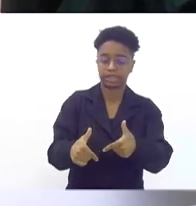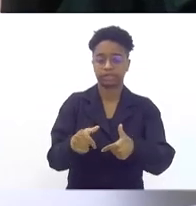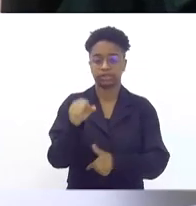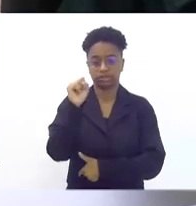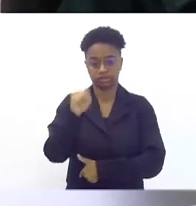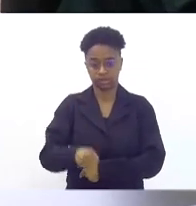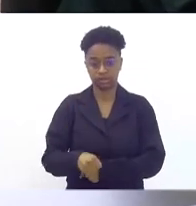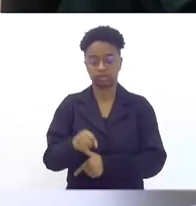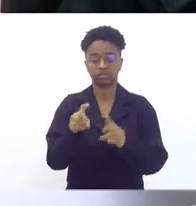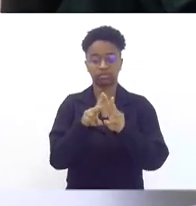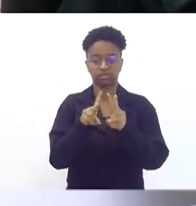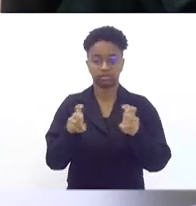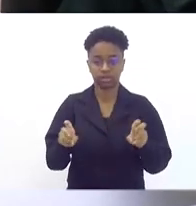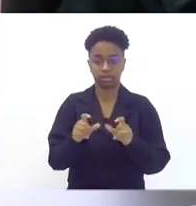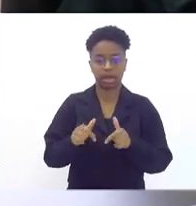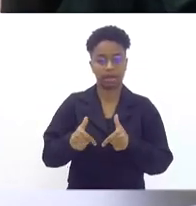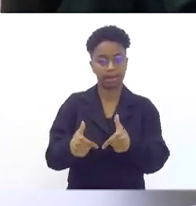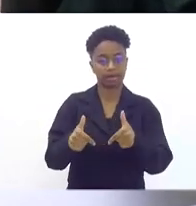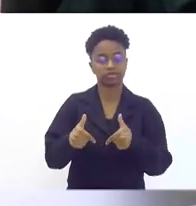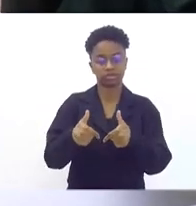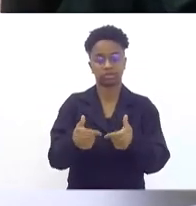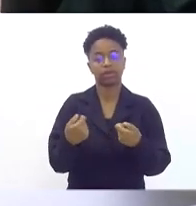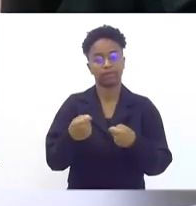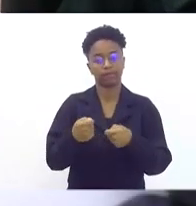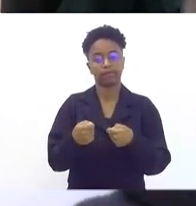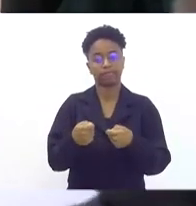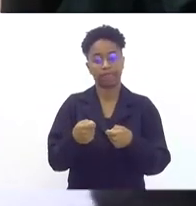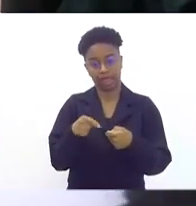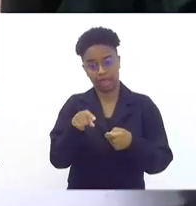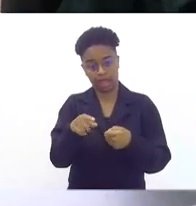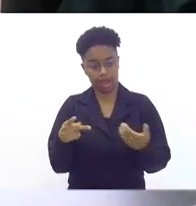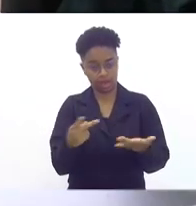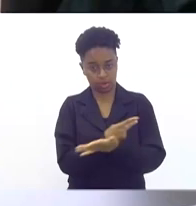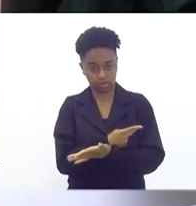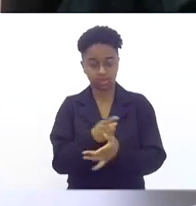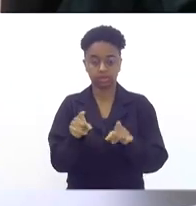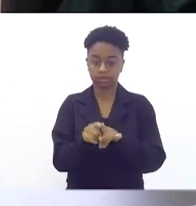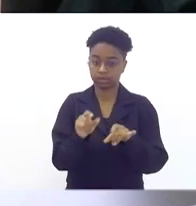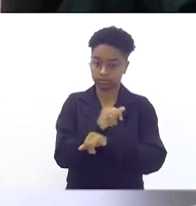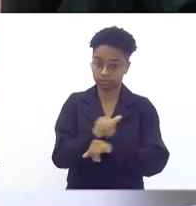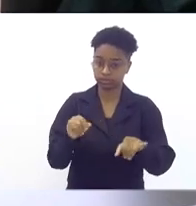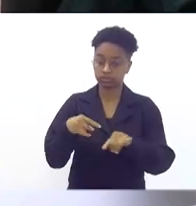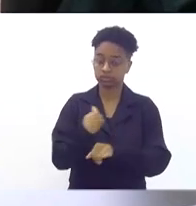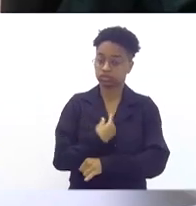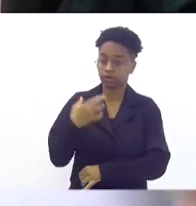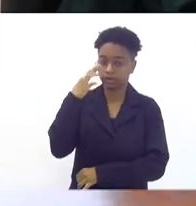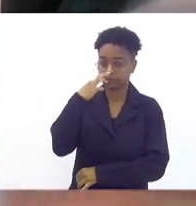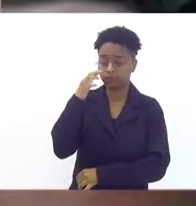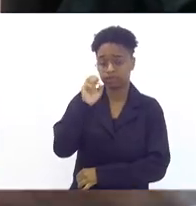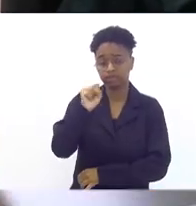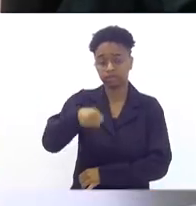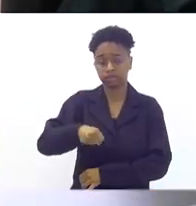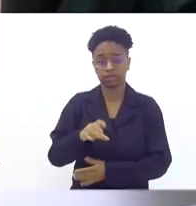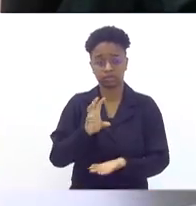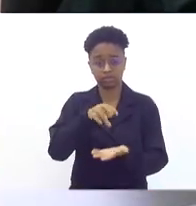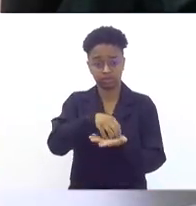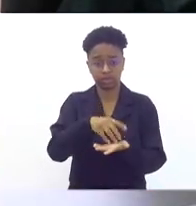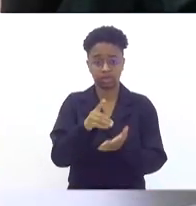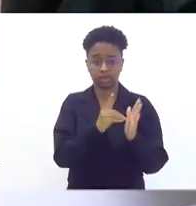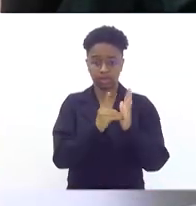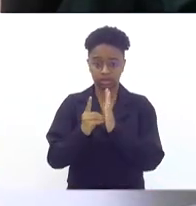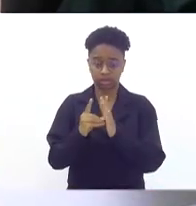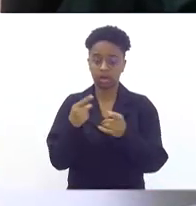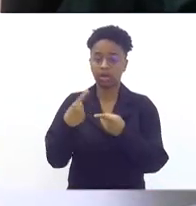essas operações ostensivas que tem sido feitas e dizer também que nós vamos fiscalizar postos do Detran né